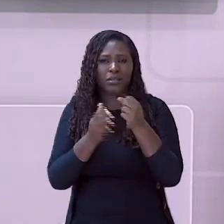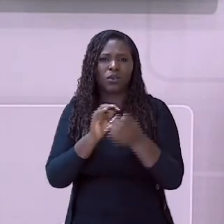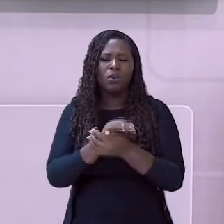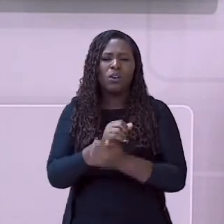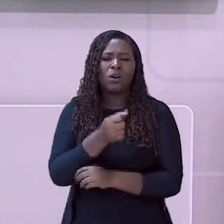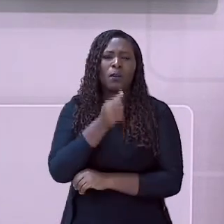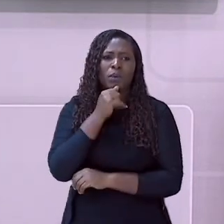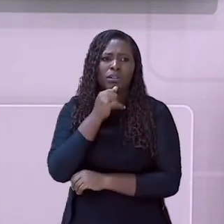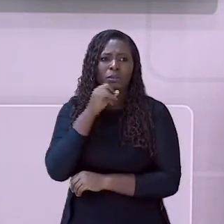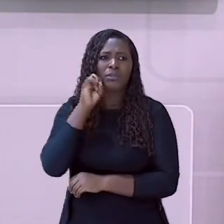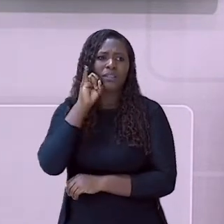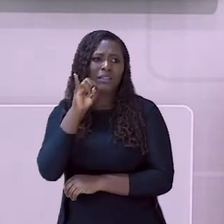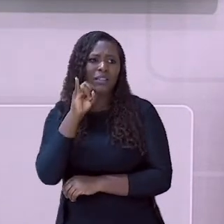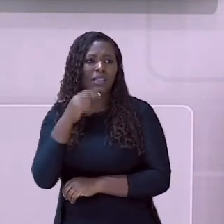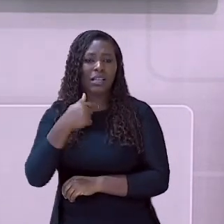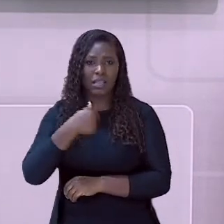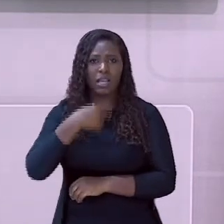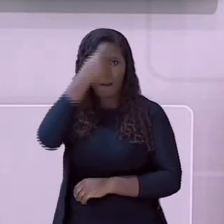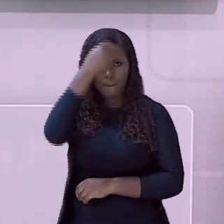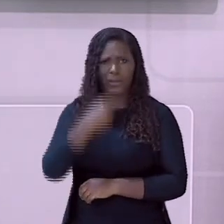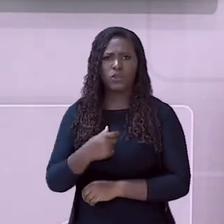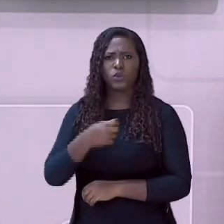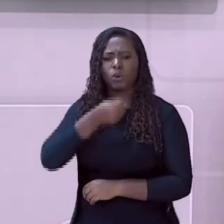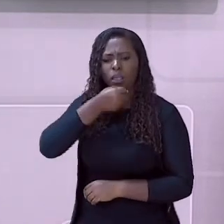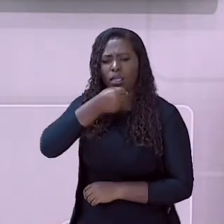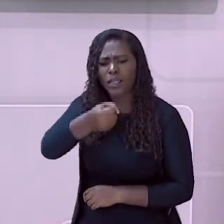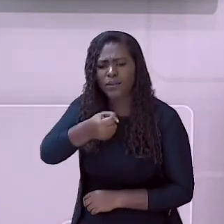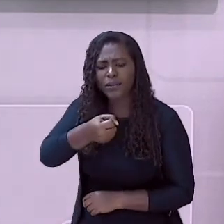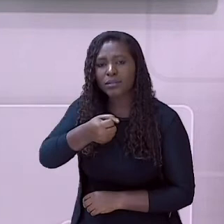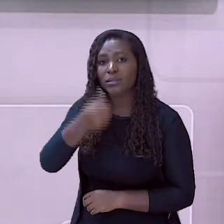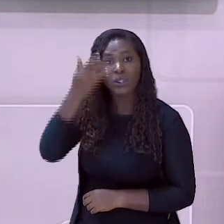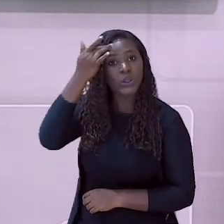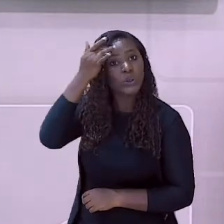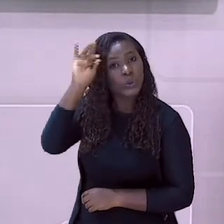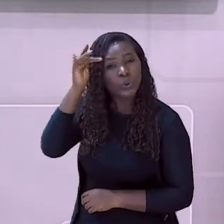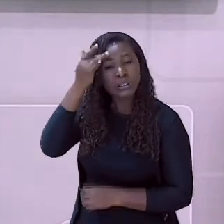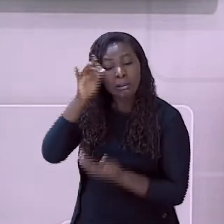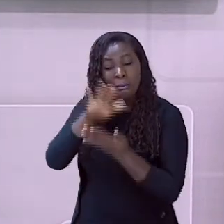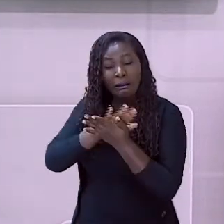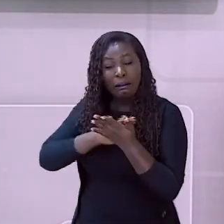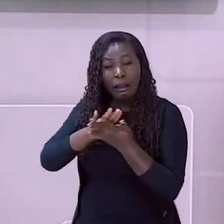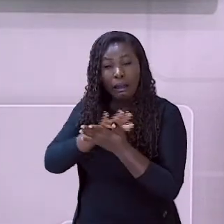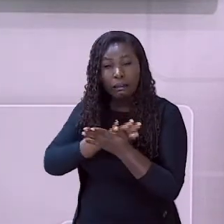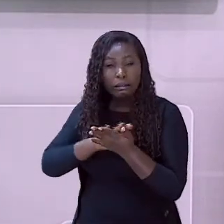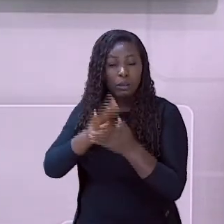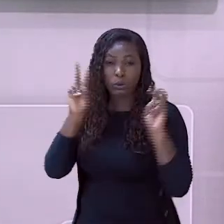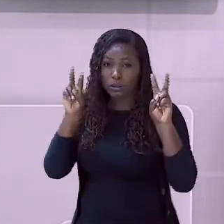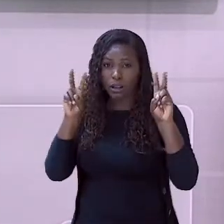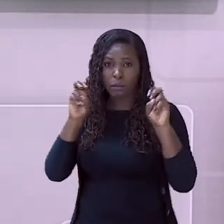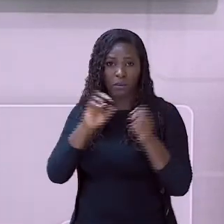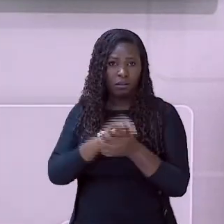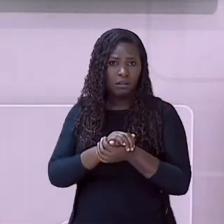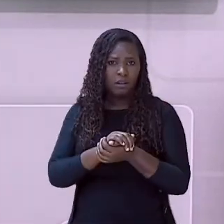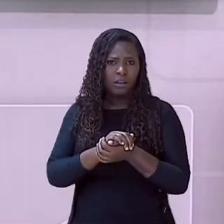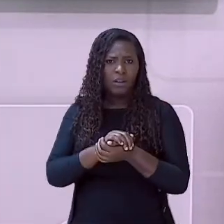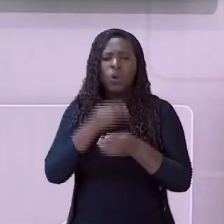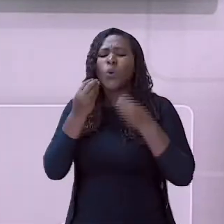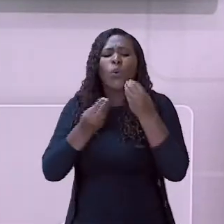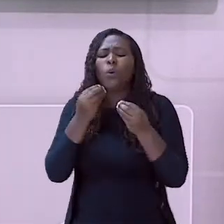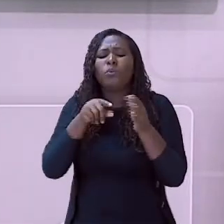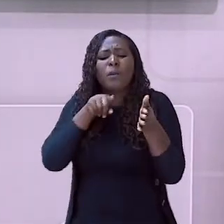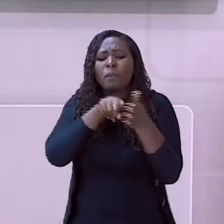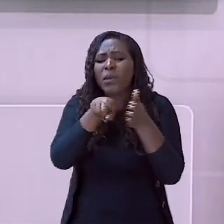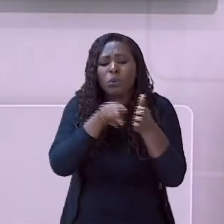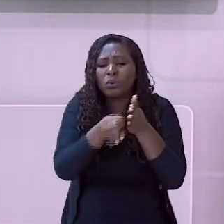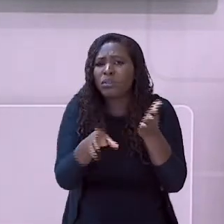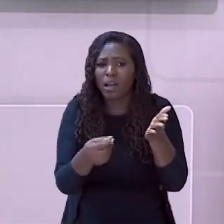nenhuma noção sobre o assunto, ele não sabe nem sobre o que é o assunto. Como ele vai perguntar? Como ele vai ter noção do